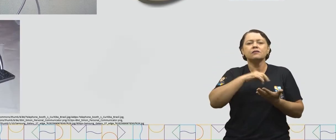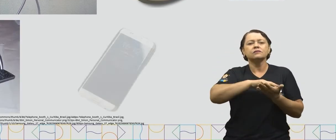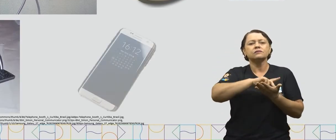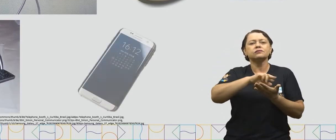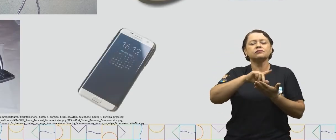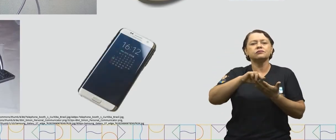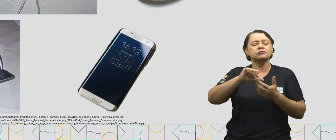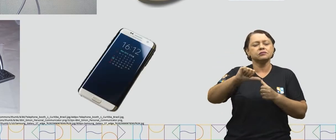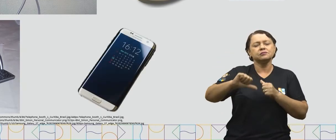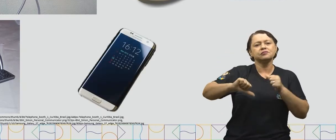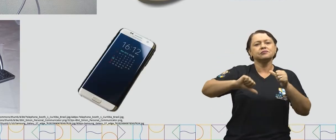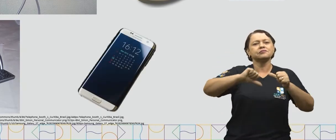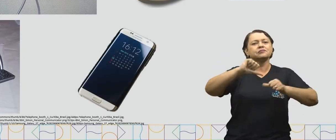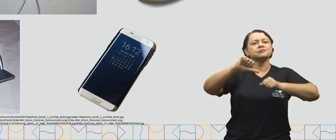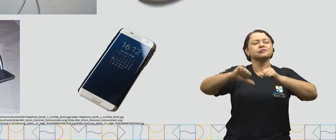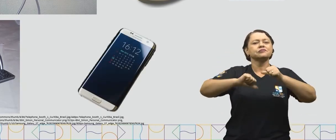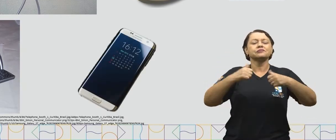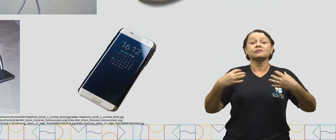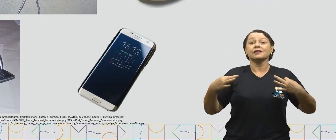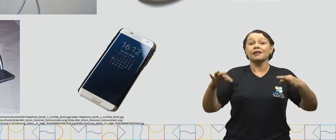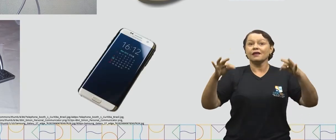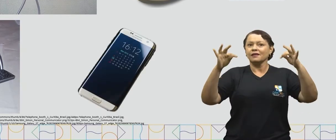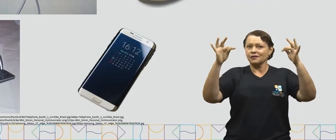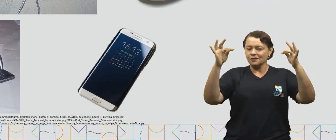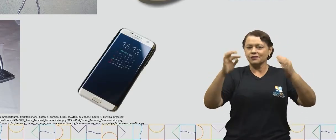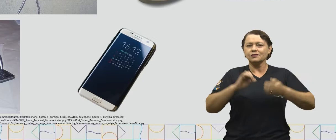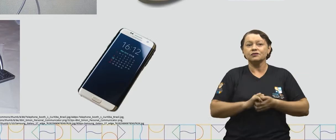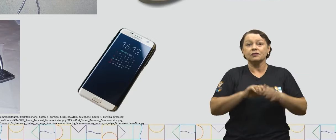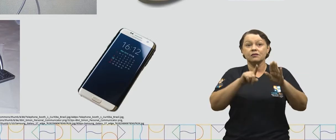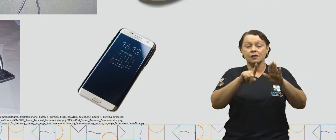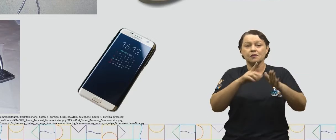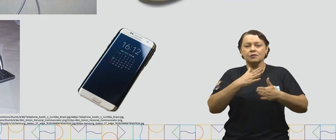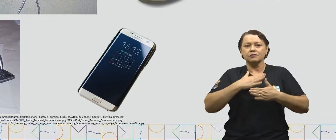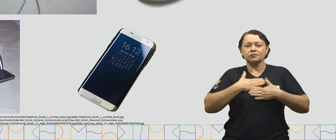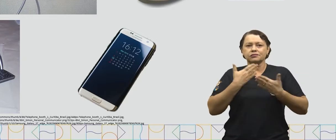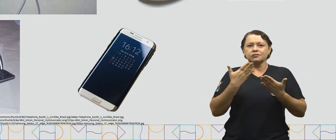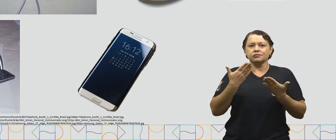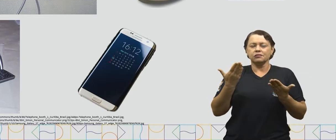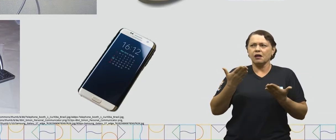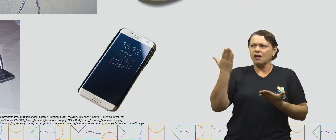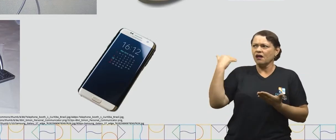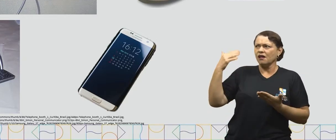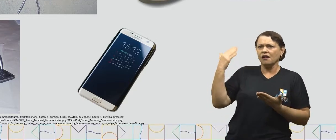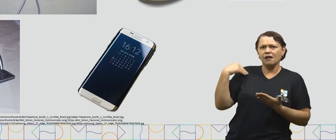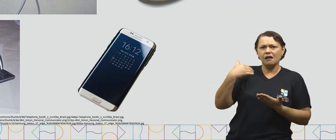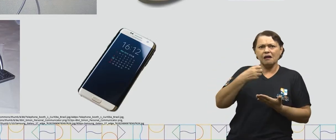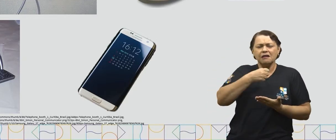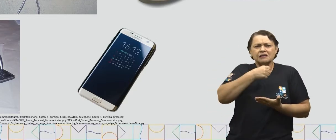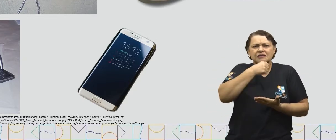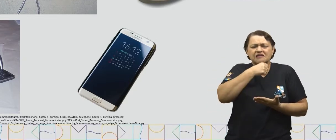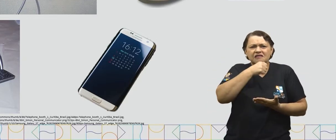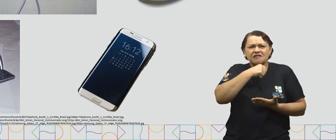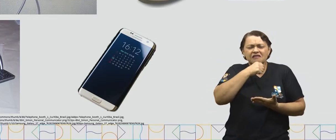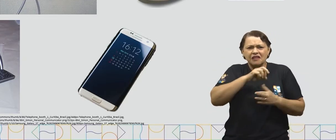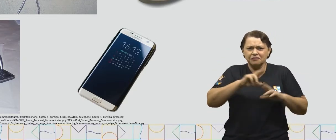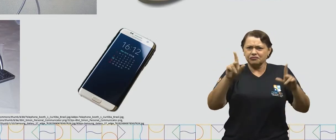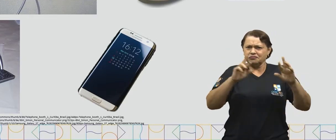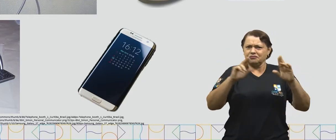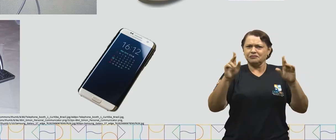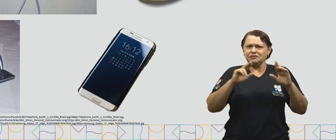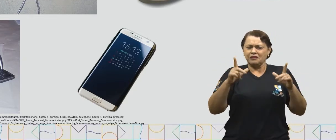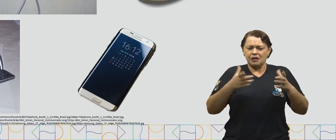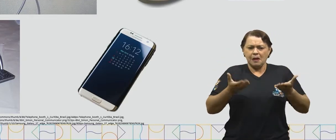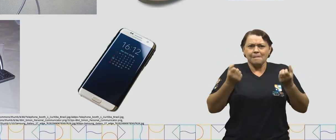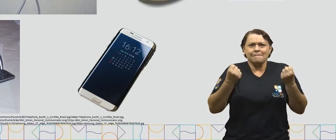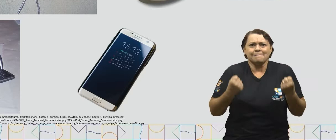telefonia melhorou bastante. Você pode até se assustar quando ver um telefone ou até mesmo um celular antigo, que eram